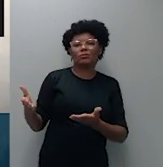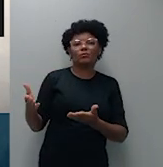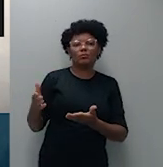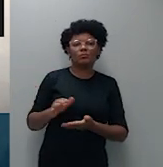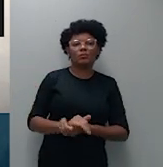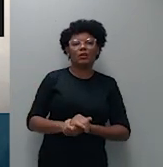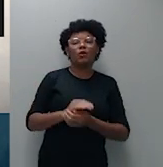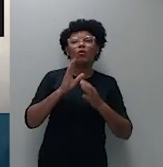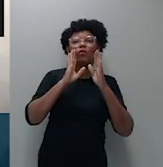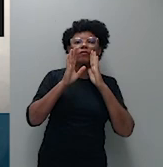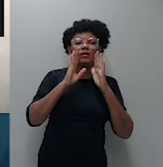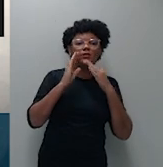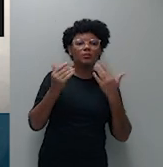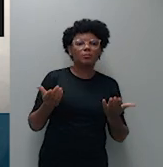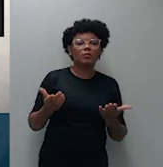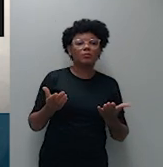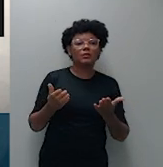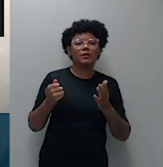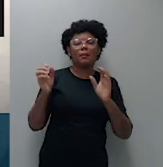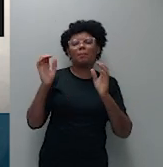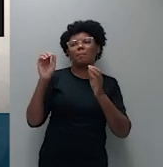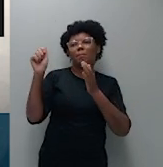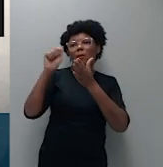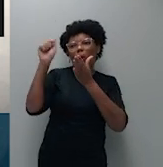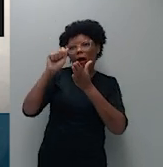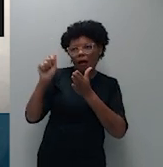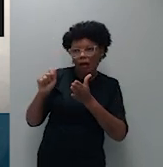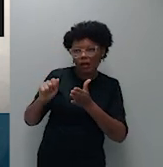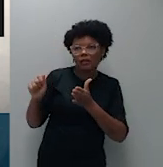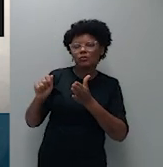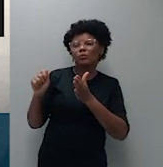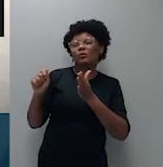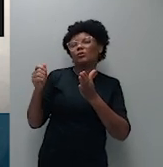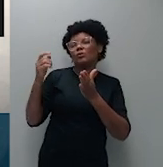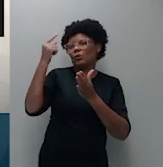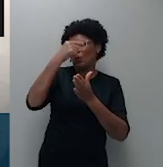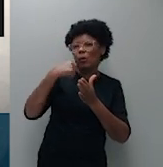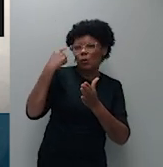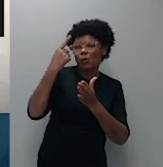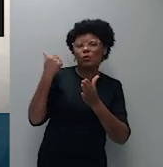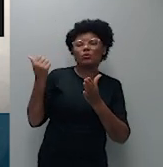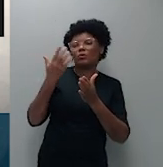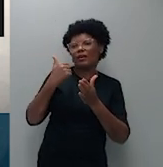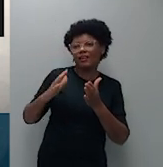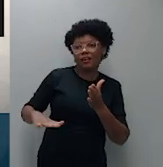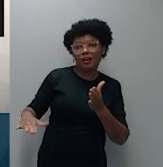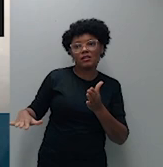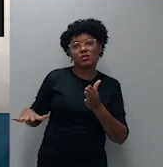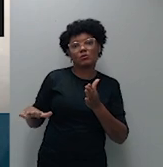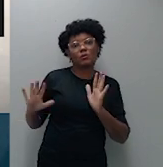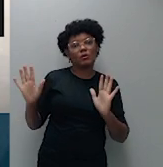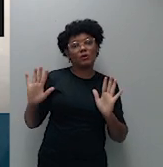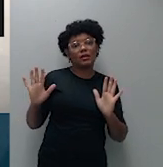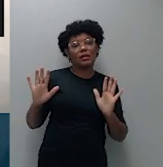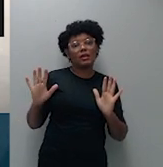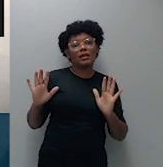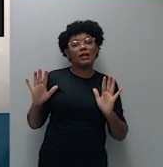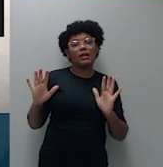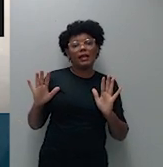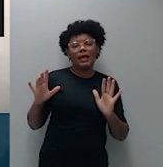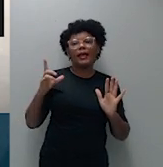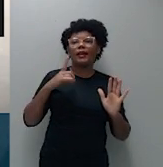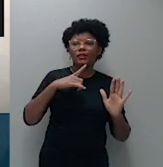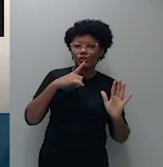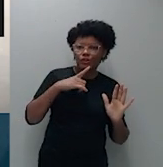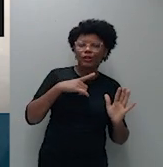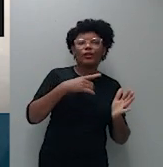poderiam pelo menos ter borrado da Criança e que nada mas tem alguma coisa nesse tipo ele ele depois de meio escurinho de